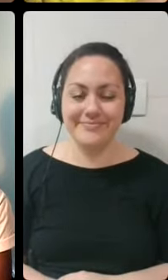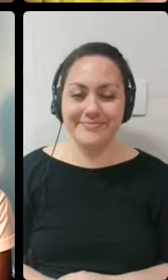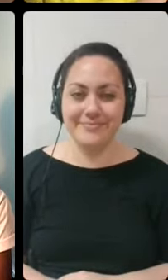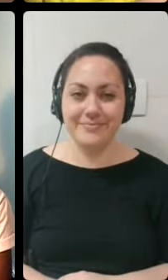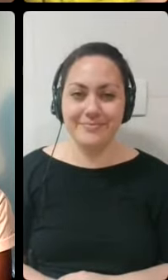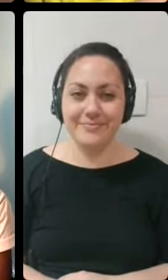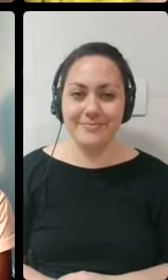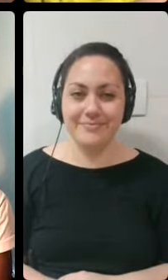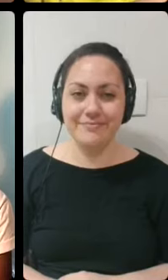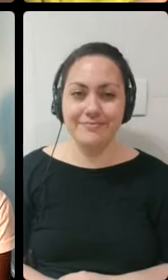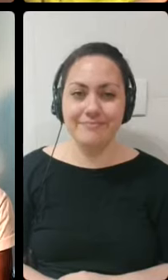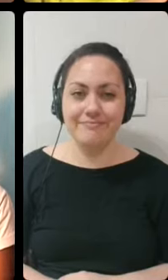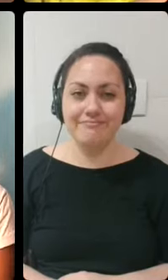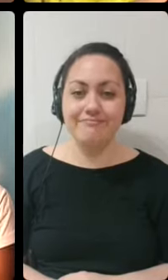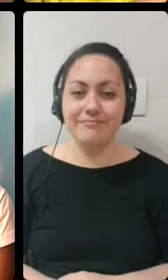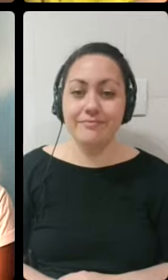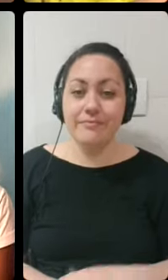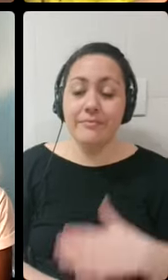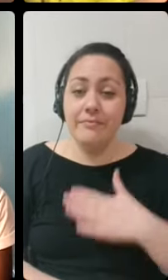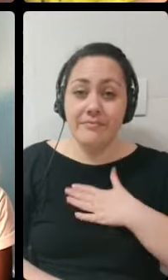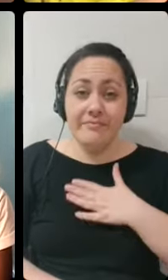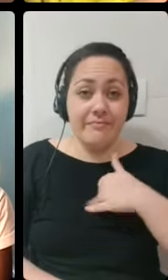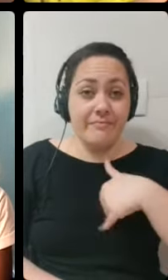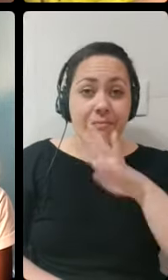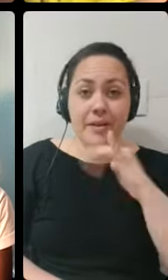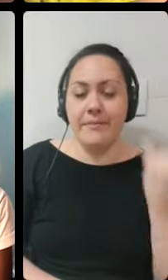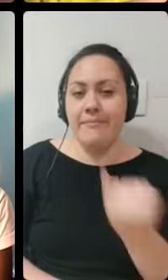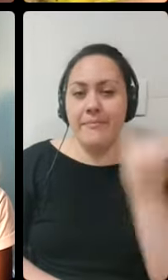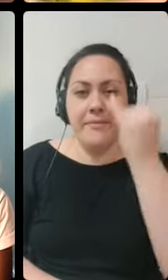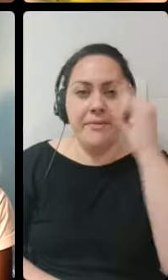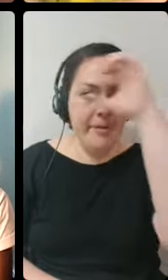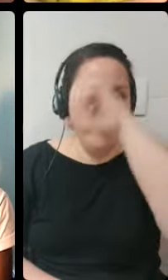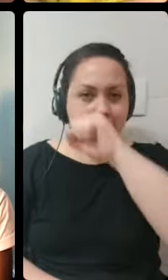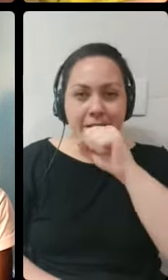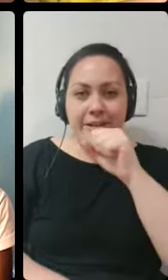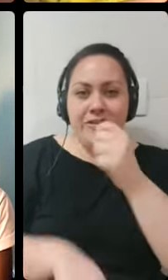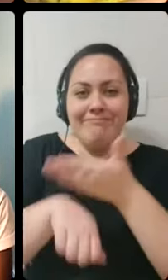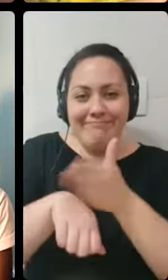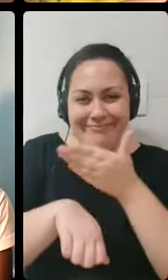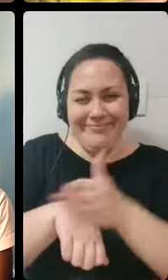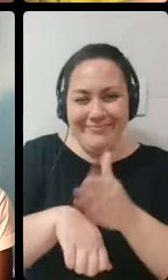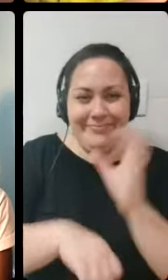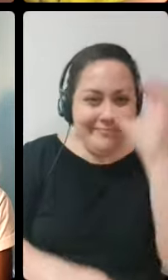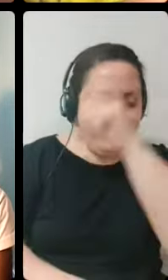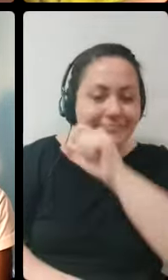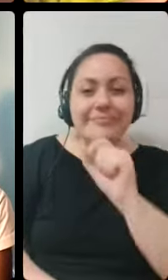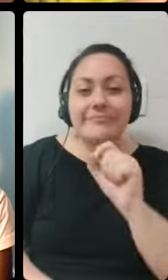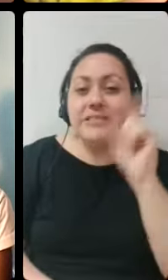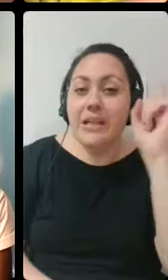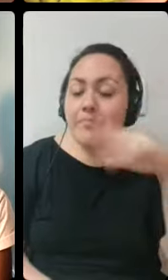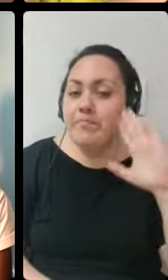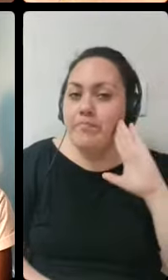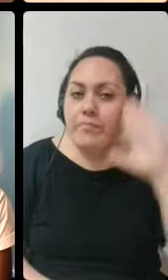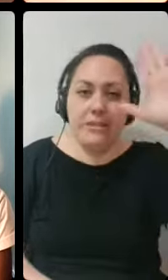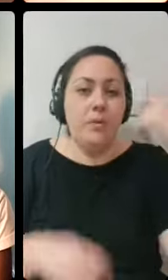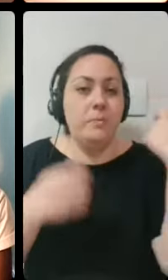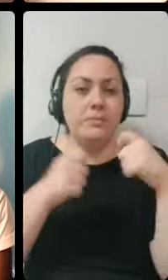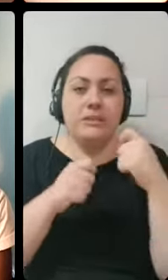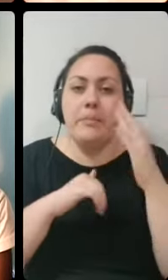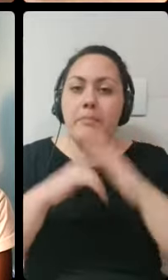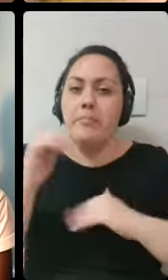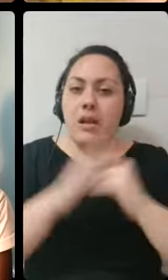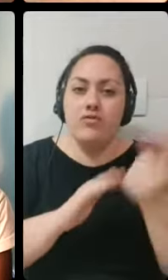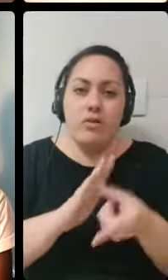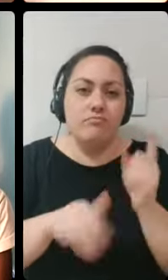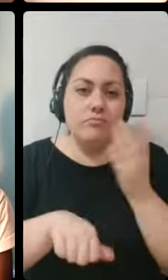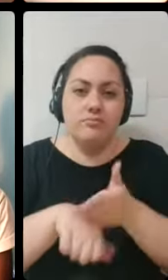Uma das coisas mais importantes que a gente aprende na preparação é que ela é fundamental para a gente até lá, porque a gente pensa assim, ah, mas a realidade aqui